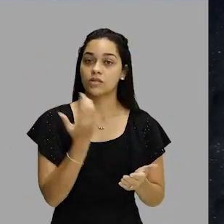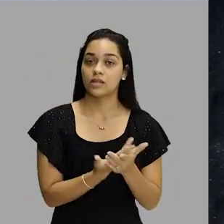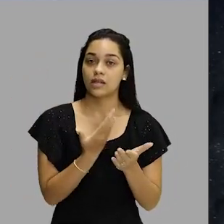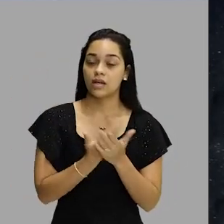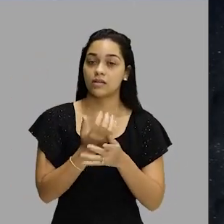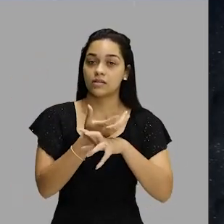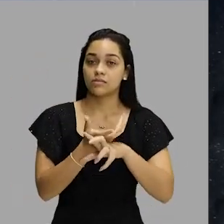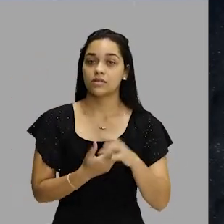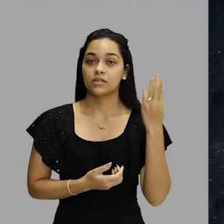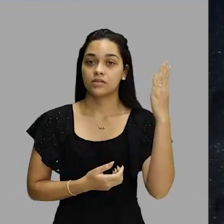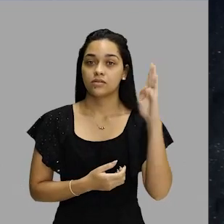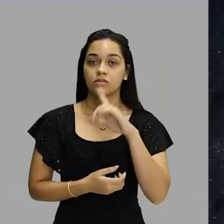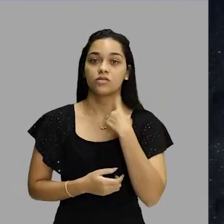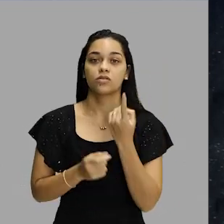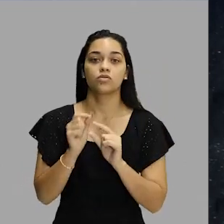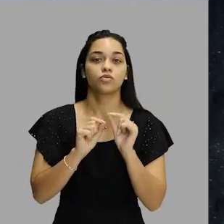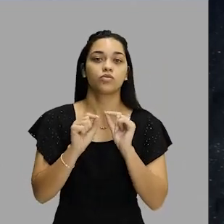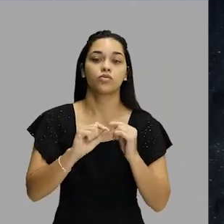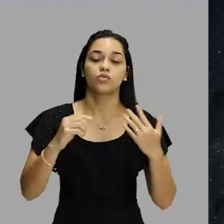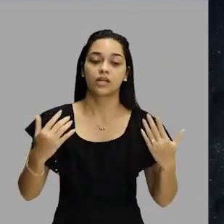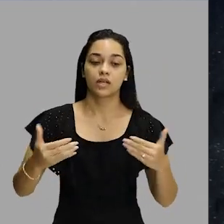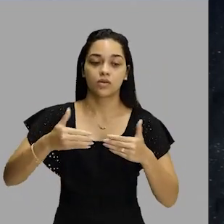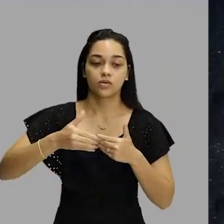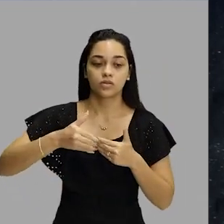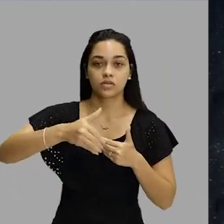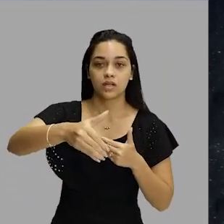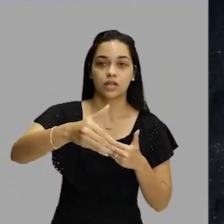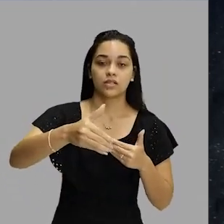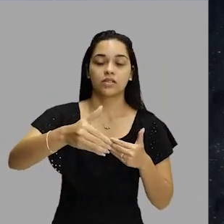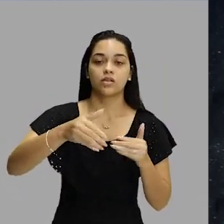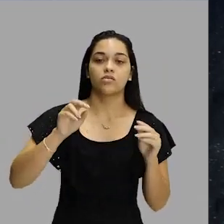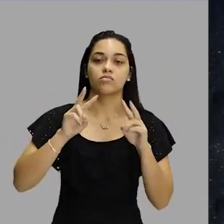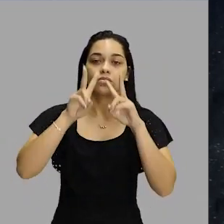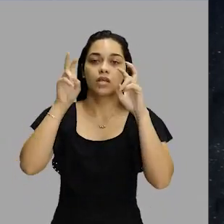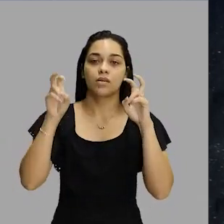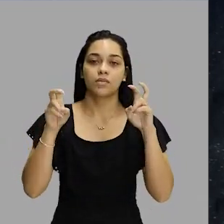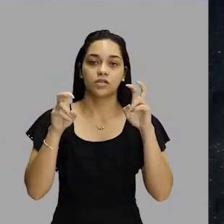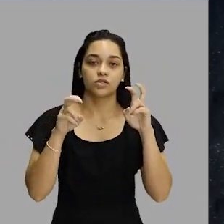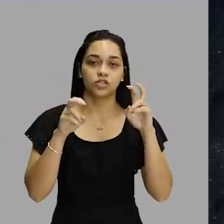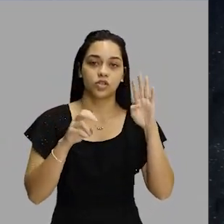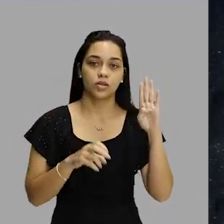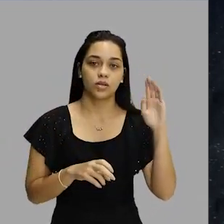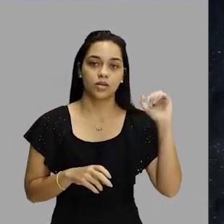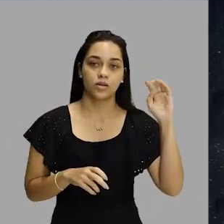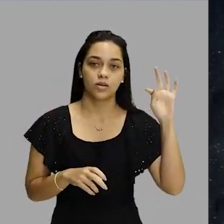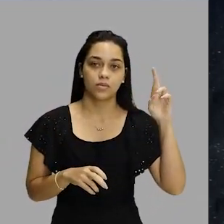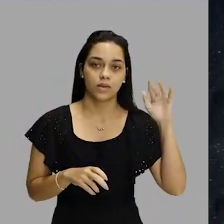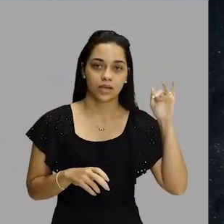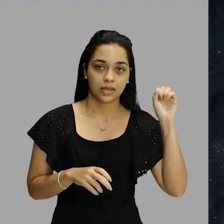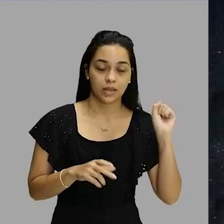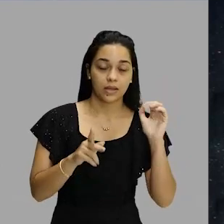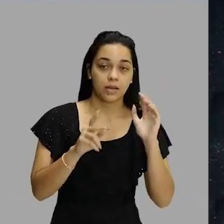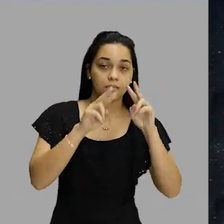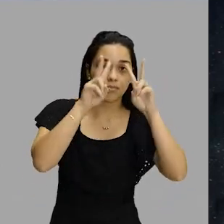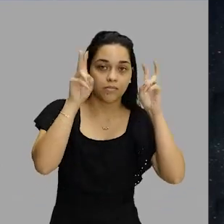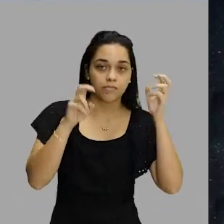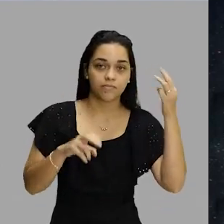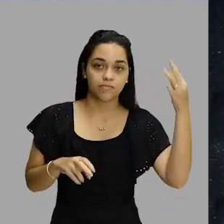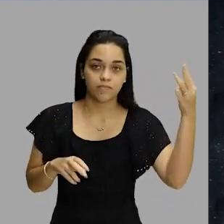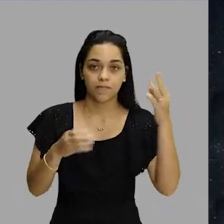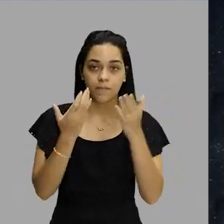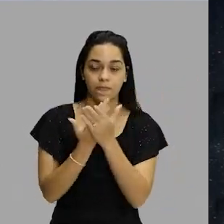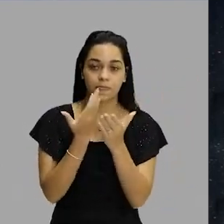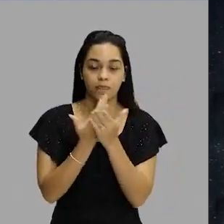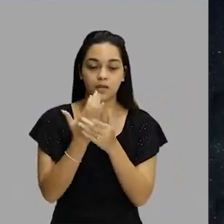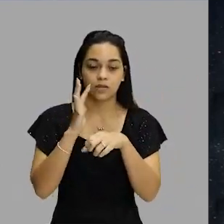Biologia, nós vamos trabalhar aqui dando continuidade ao assunto de bactérias e arqueias. Agora na parte 3, nós vamos estudar um pouco